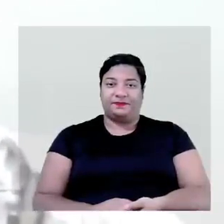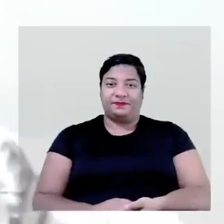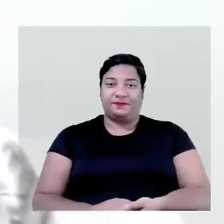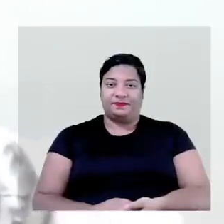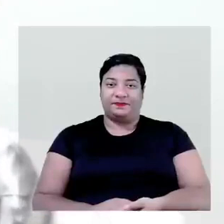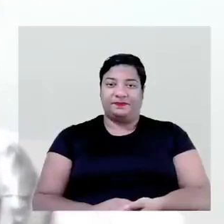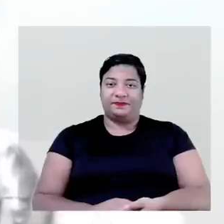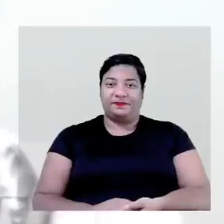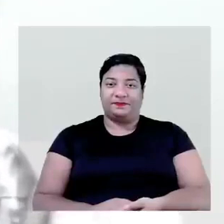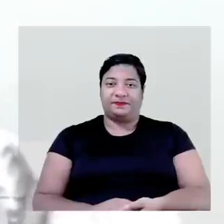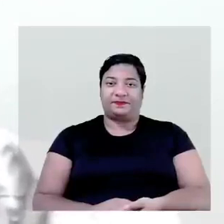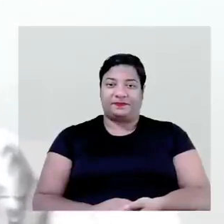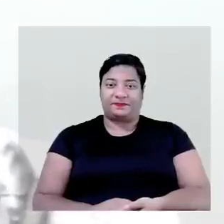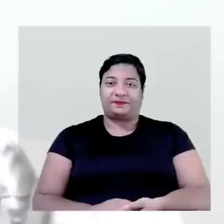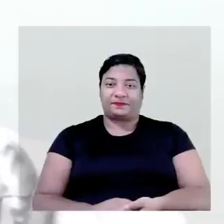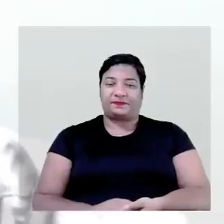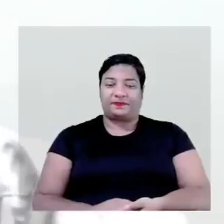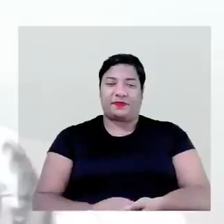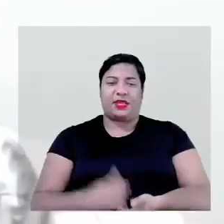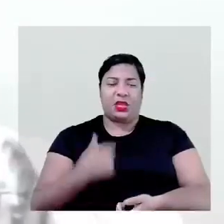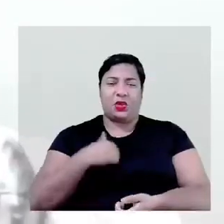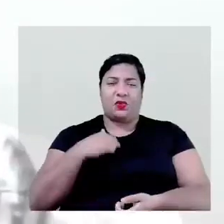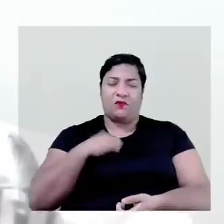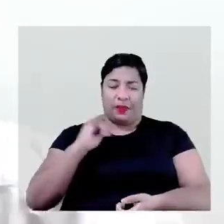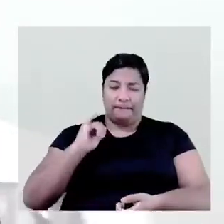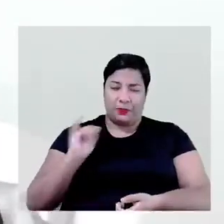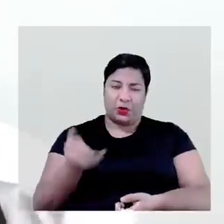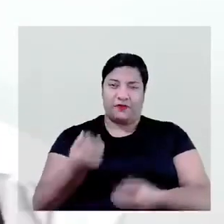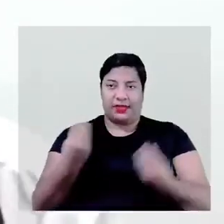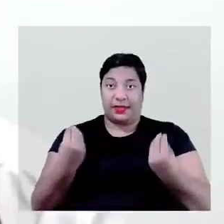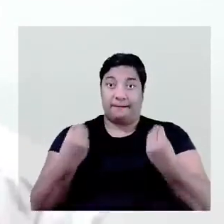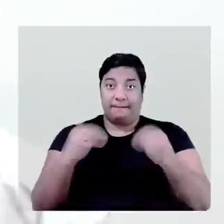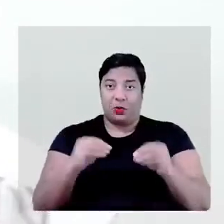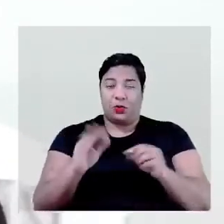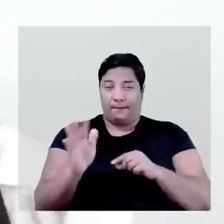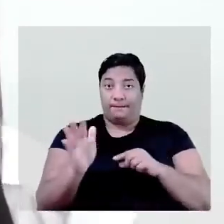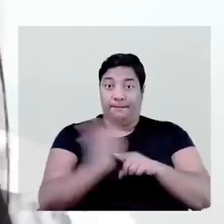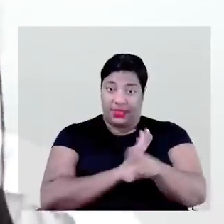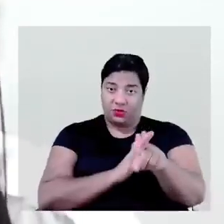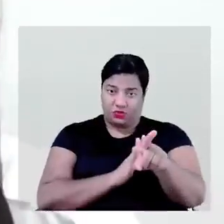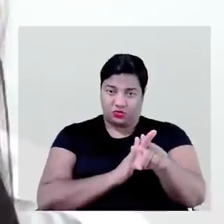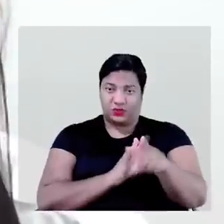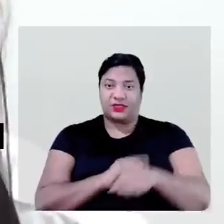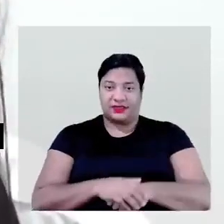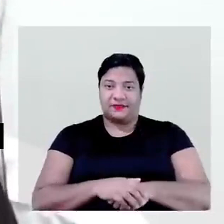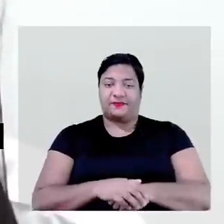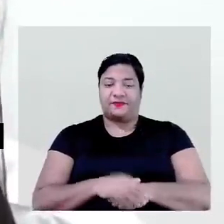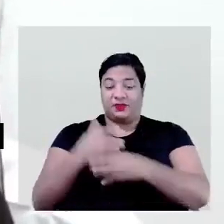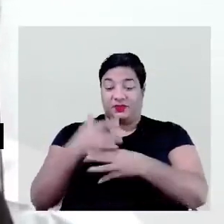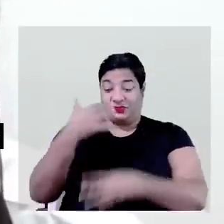Eu vou colocar aqui, enquanto isso, então, Laura, uma pergunta que veio no nosso chat.